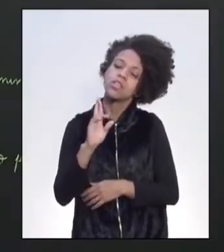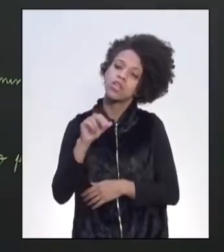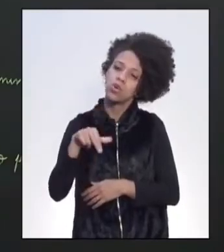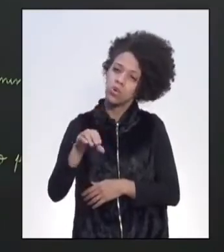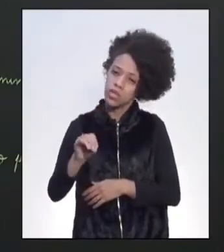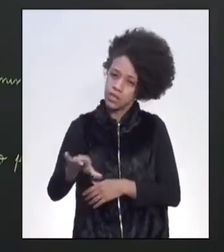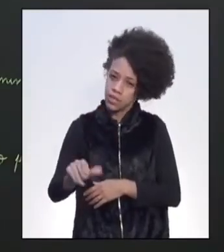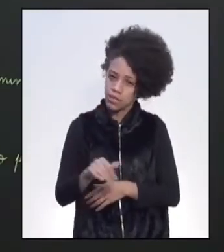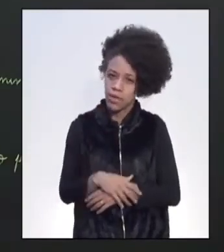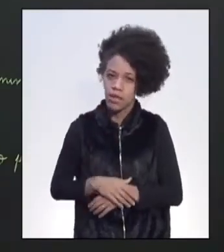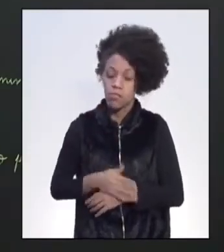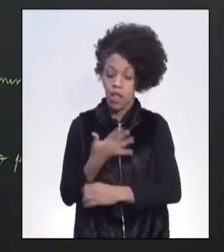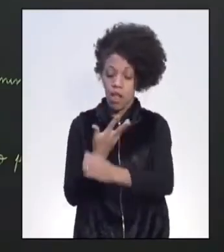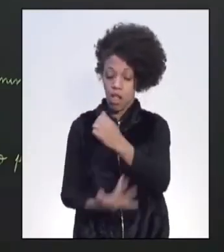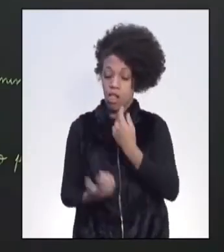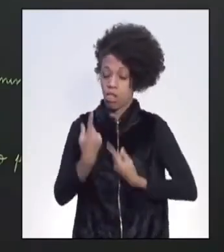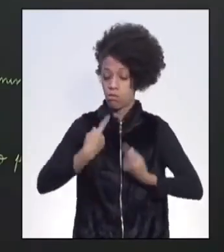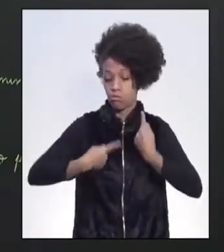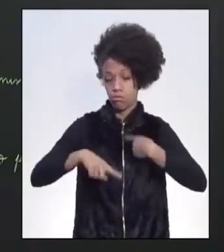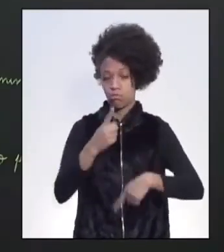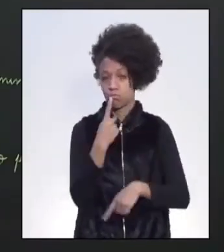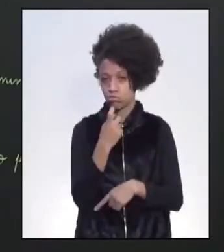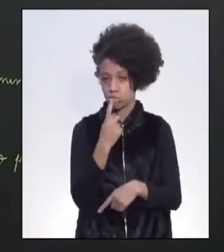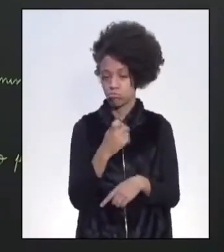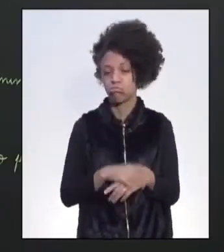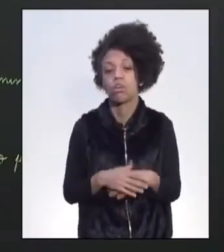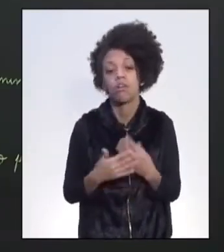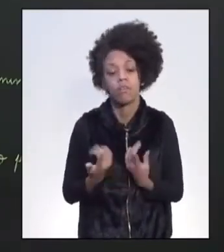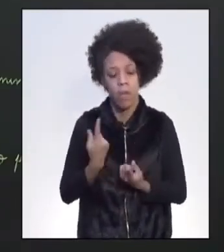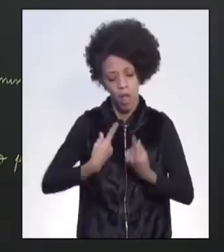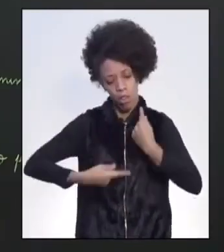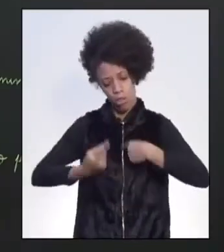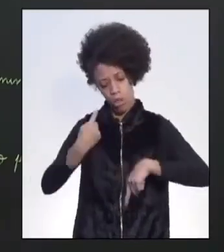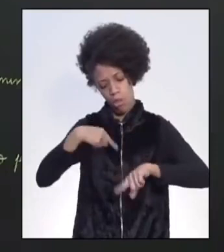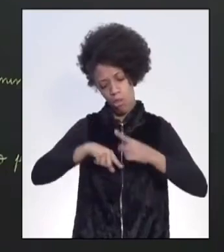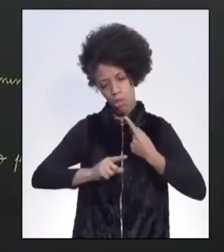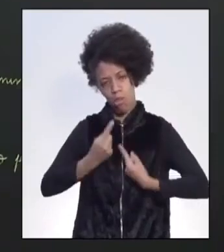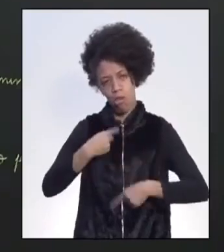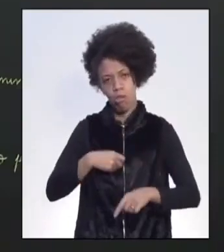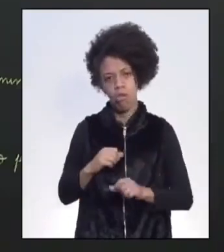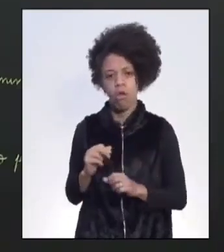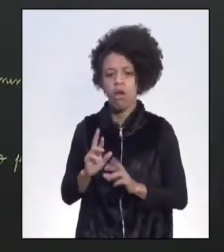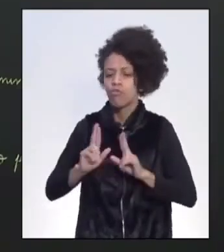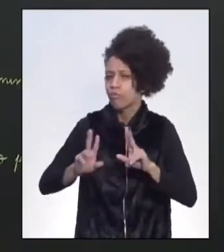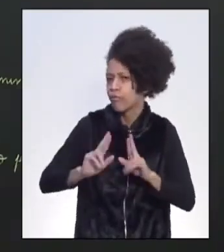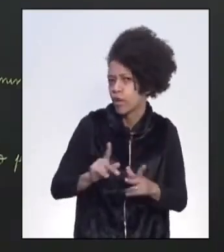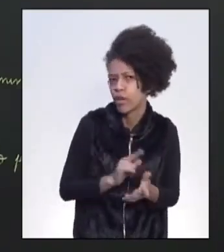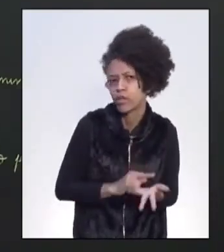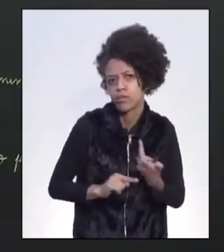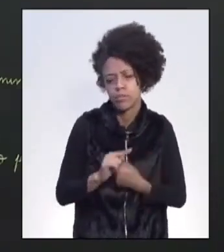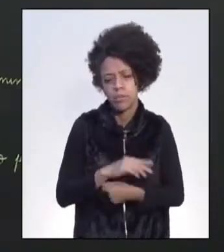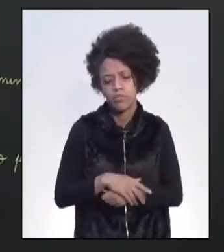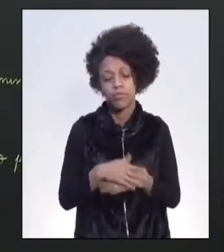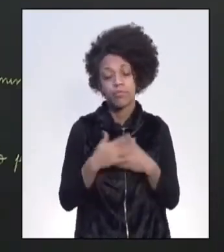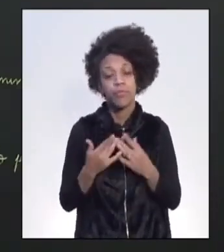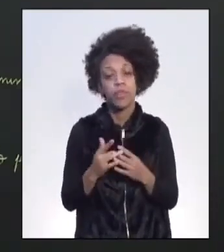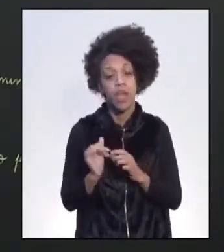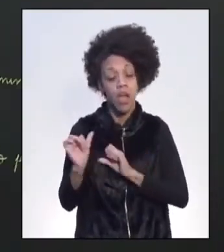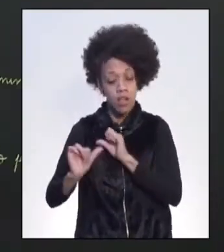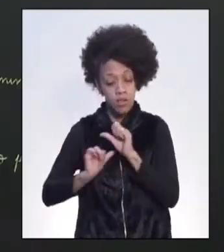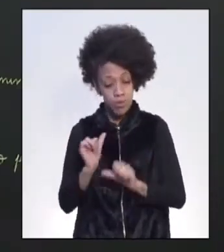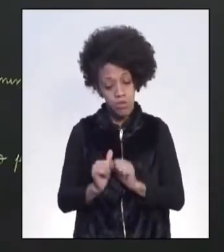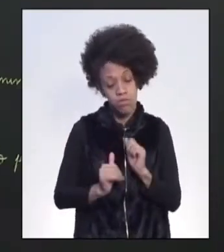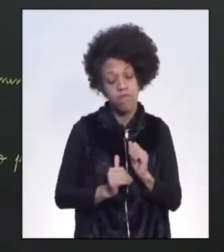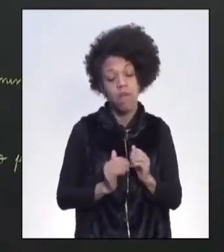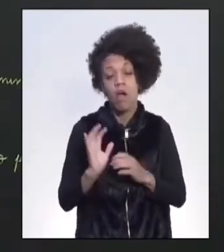corrente sanguínea e vai circular. E circulando, ele vai levar a diferentes funções. As mudanças que irão